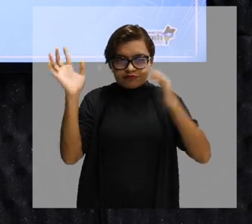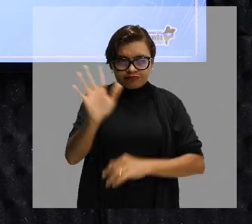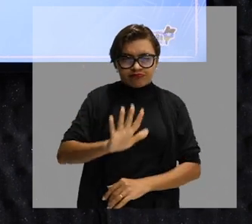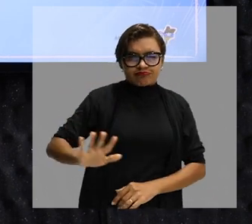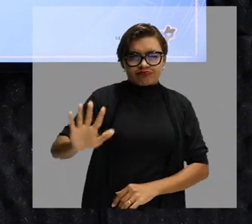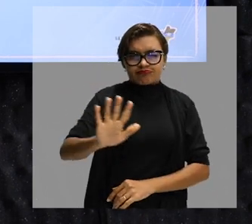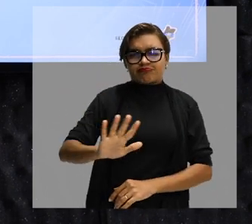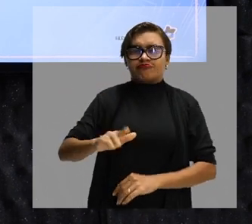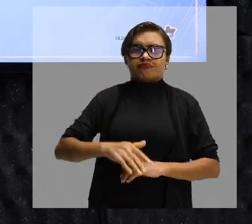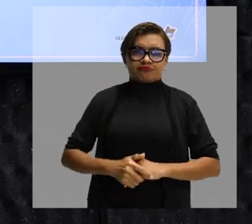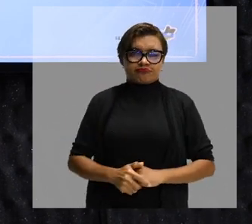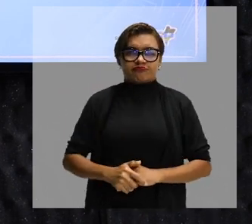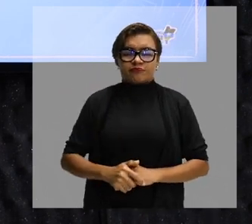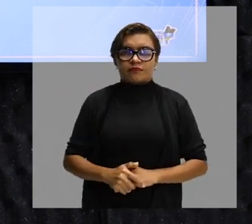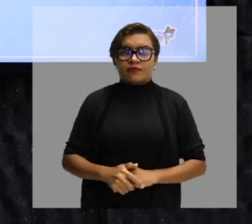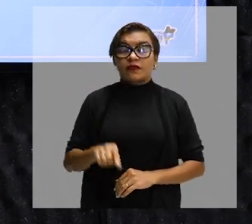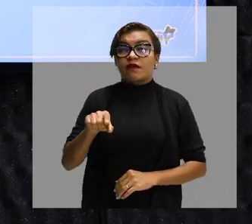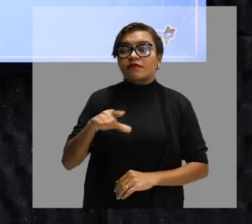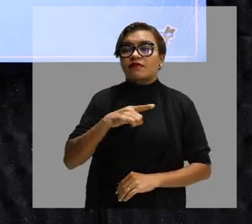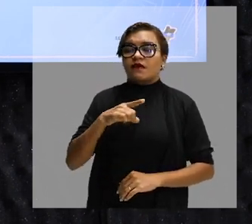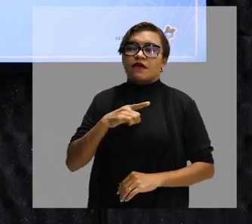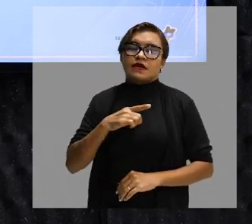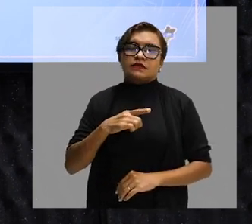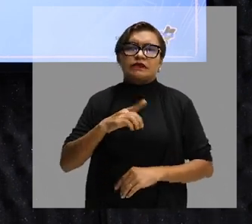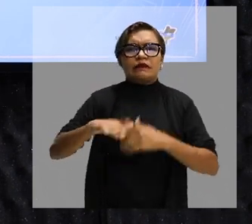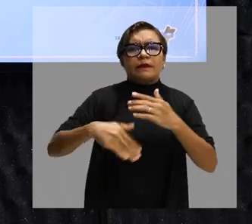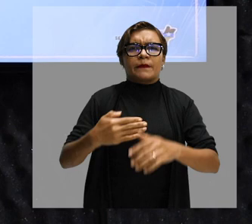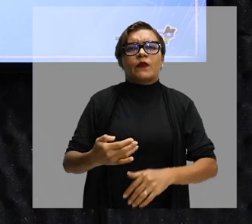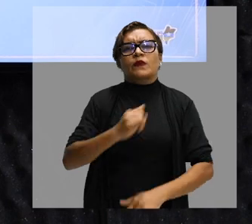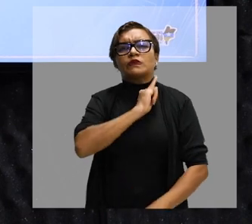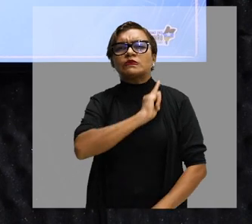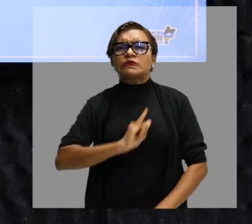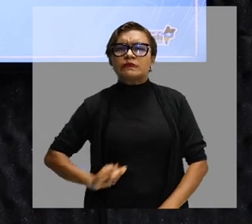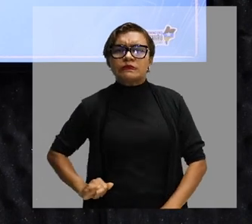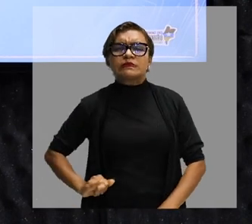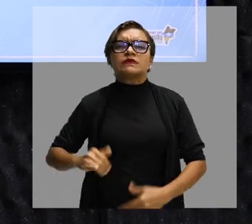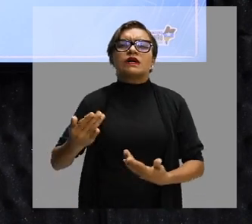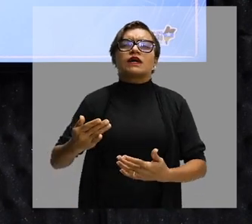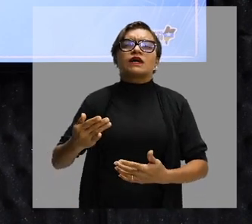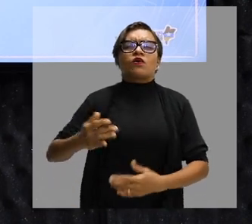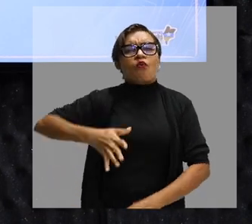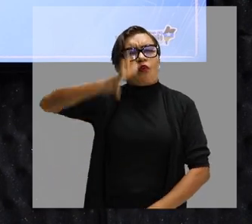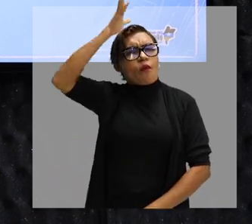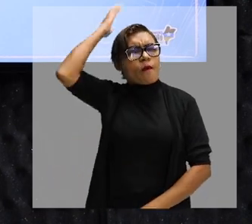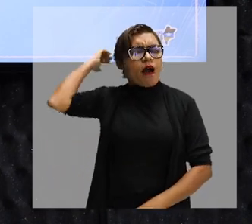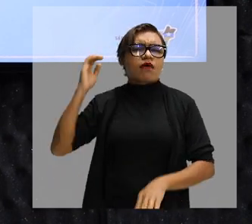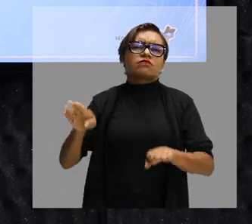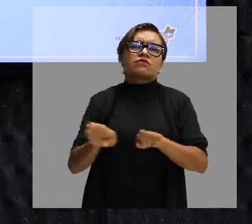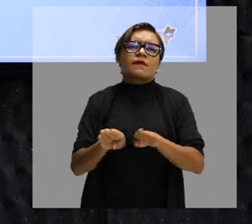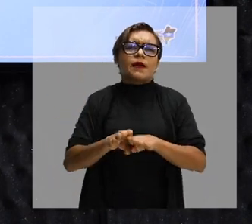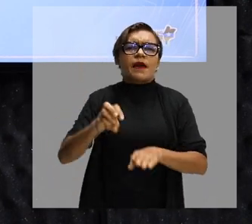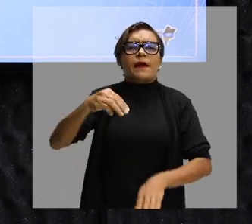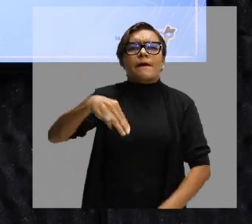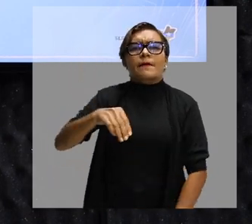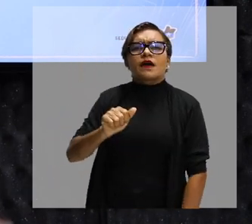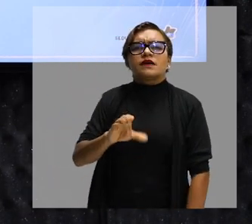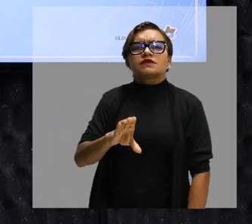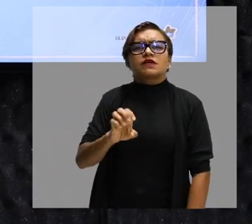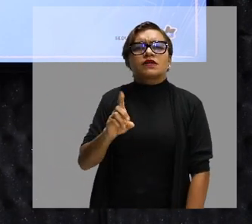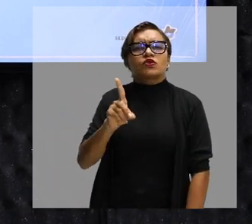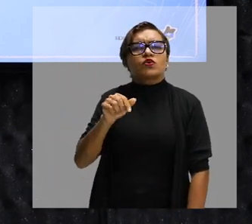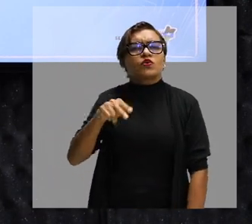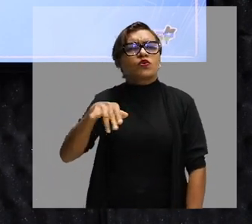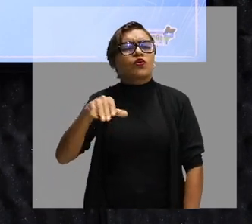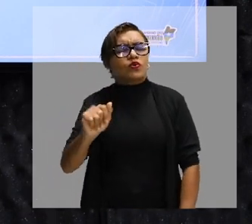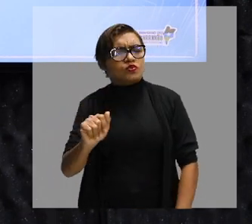temos um modelo de cidade-estado, aí vem o Império Romano depois e uma série de outros ali, tem o Império Macedônio também ali envolvido.